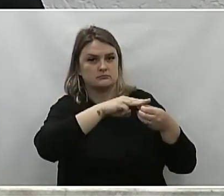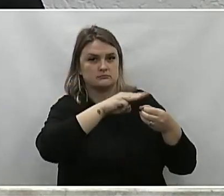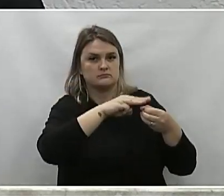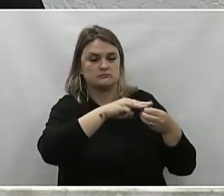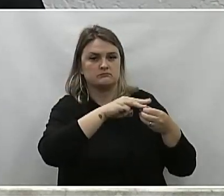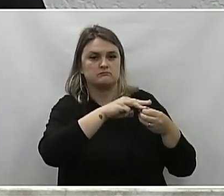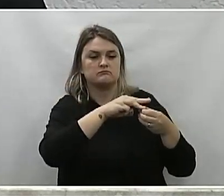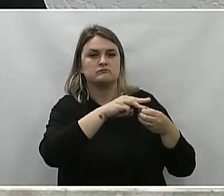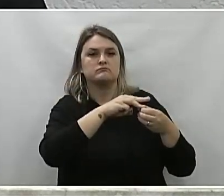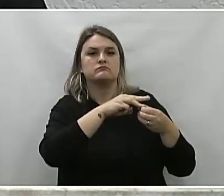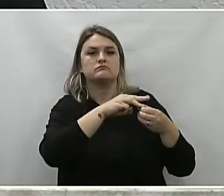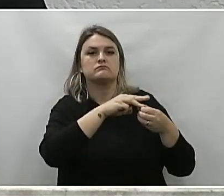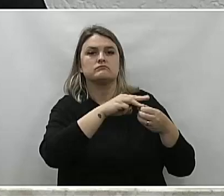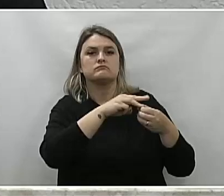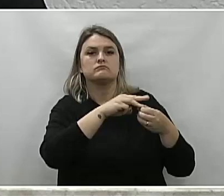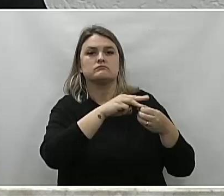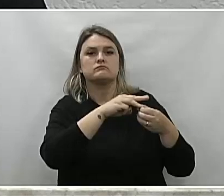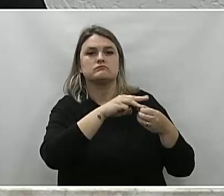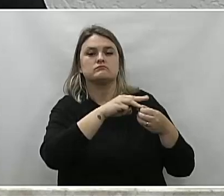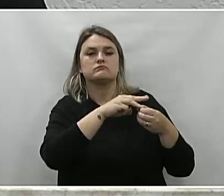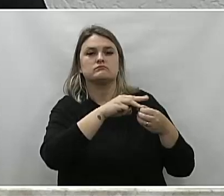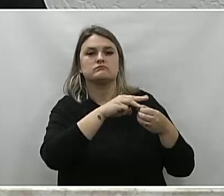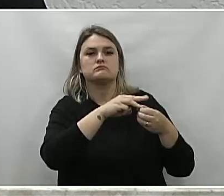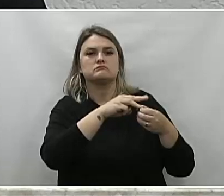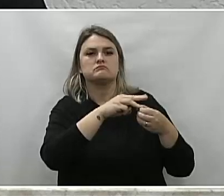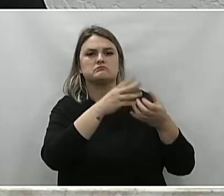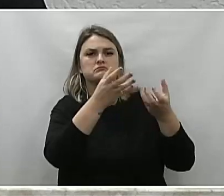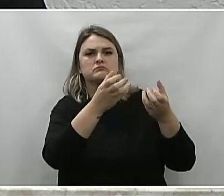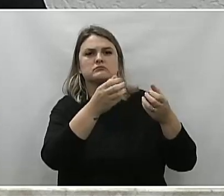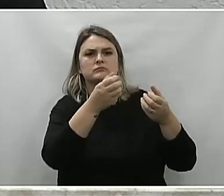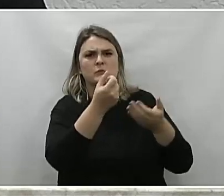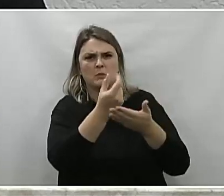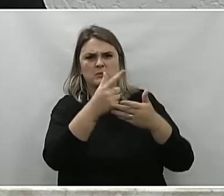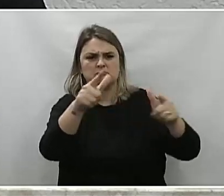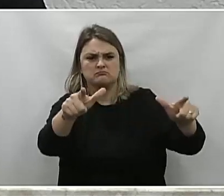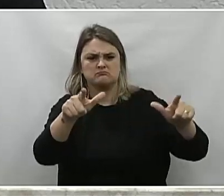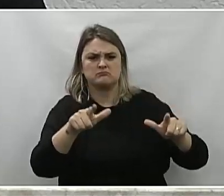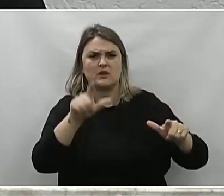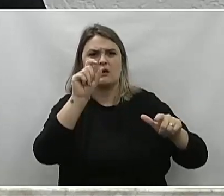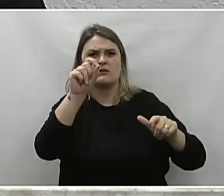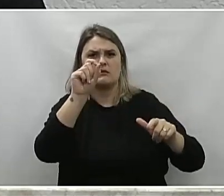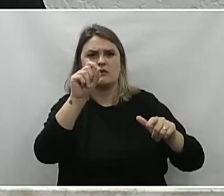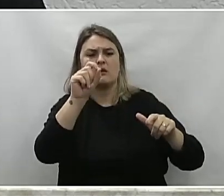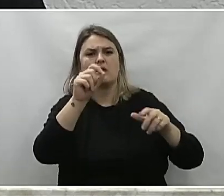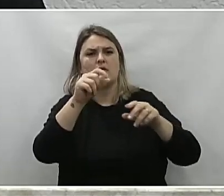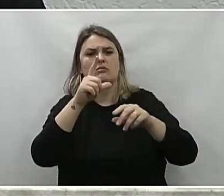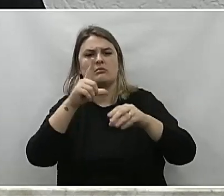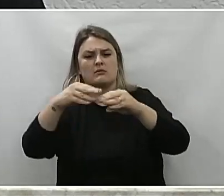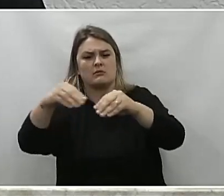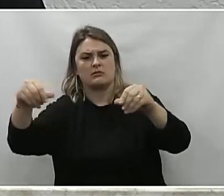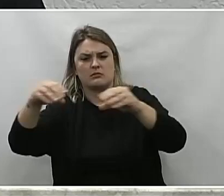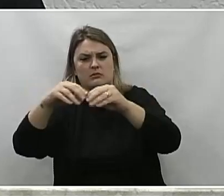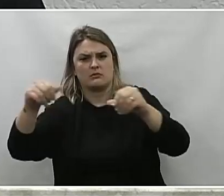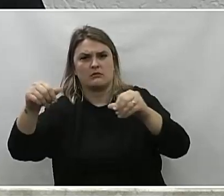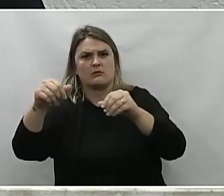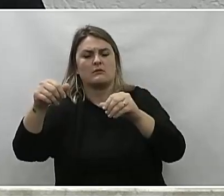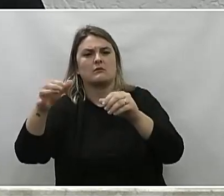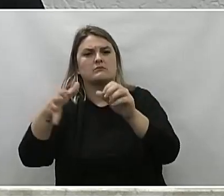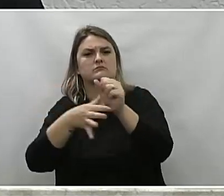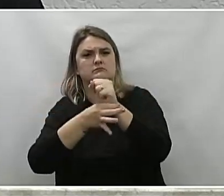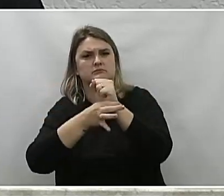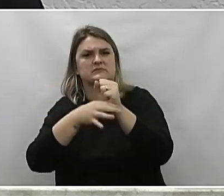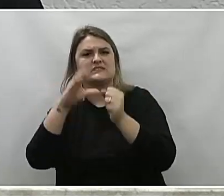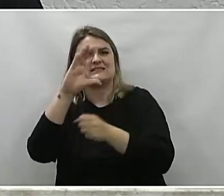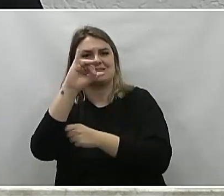a demitir a titulação de propriedade aos ocupantes de lote de terreno urbano de domínio